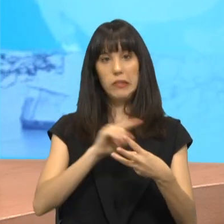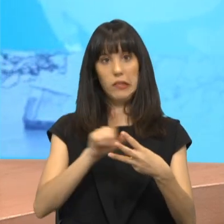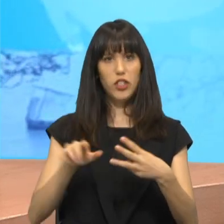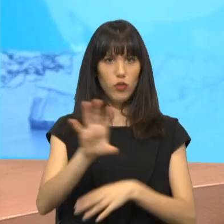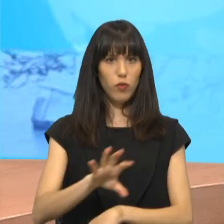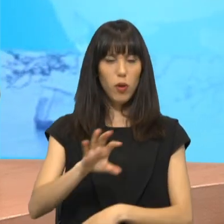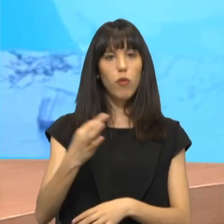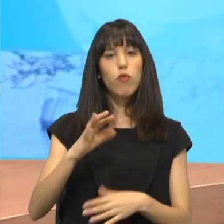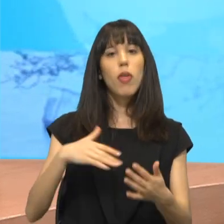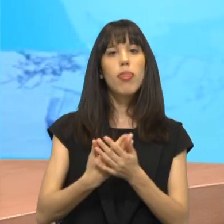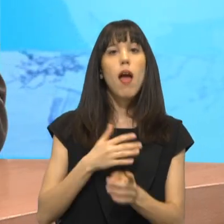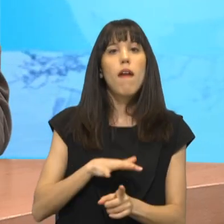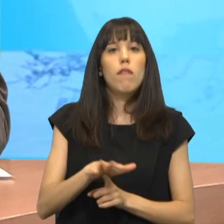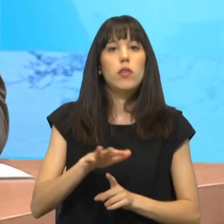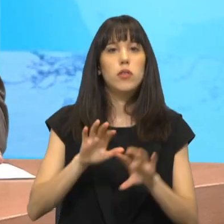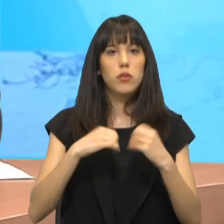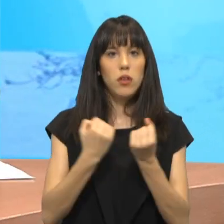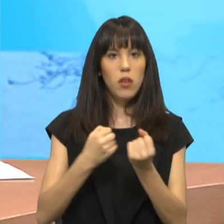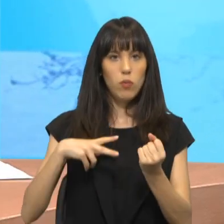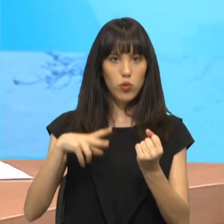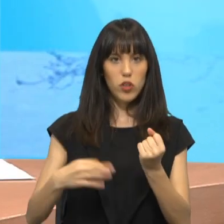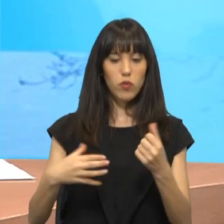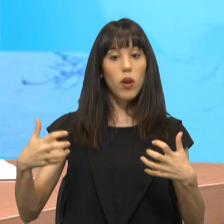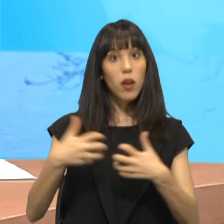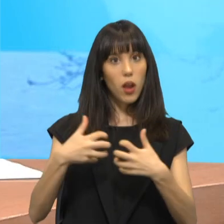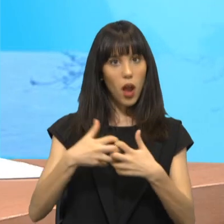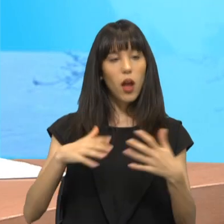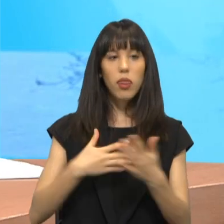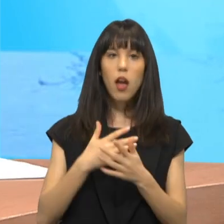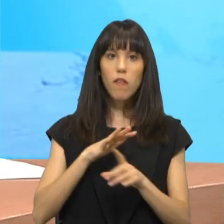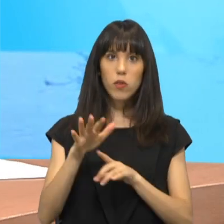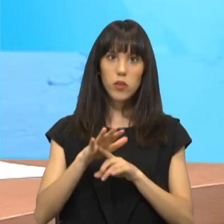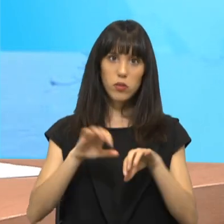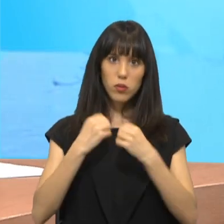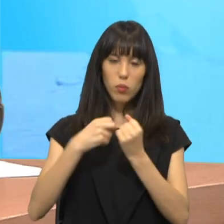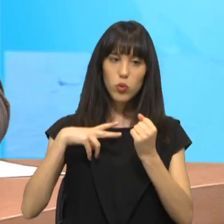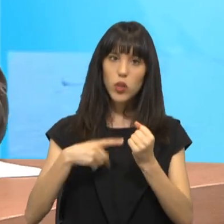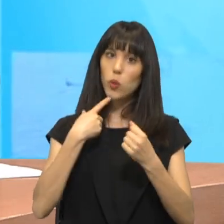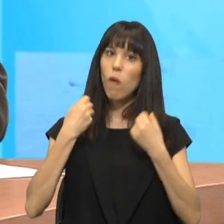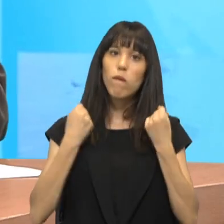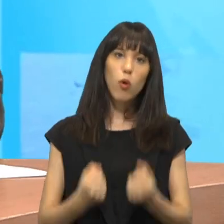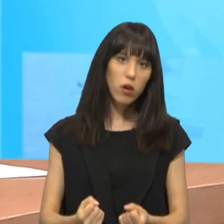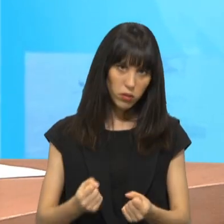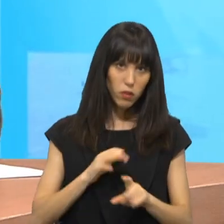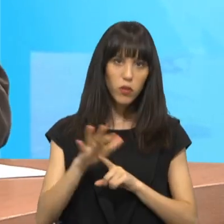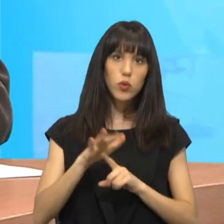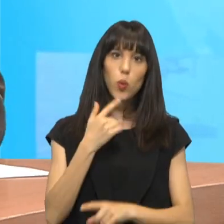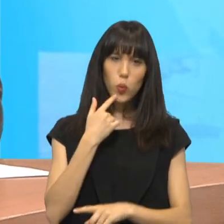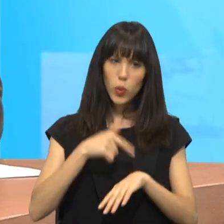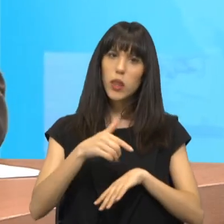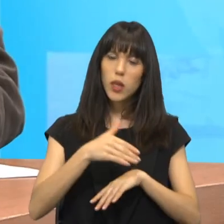no interior da sociedade portuguesa. De facto, o peso da guerra na sociedade portuguesa é avassalador nesse período. Eu talvez pudesse